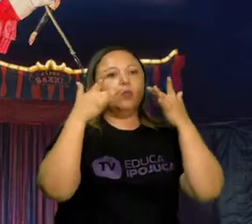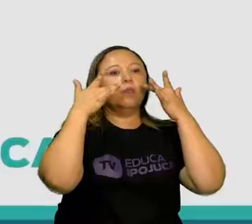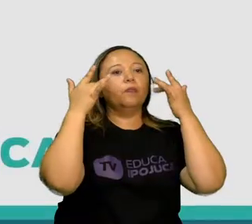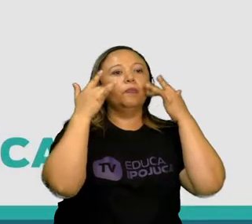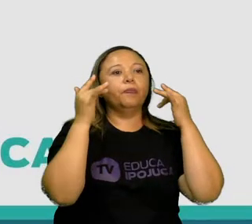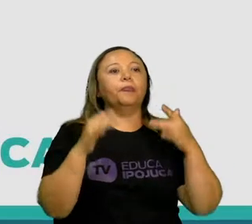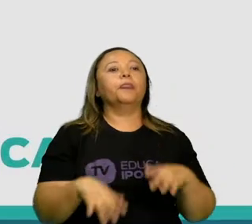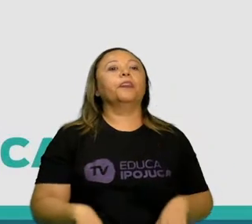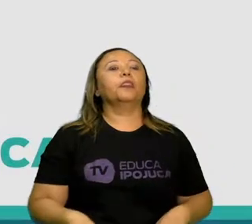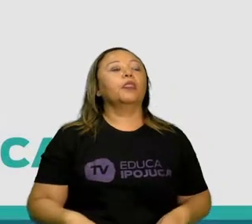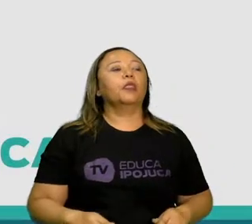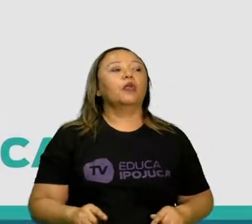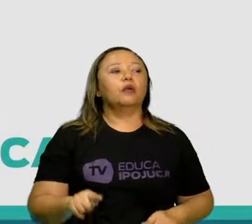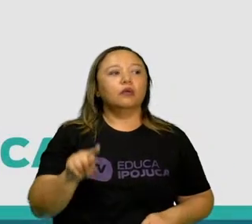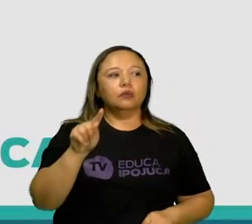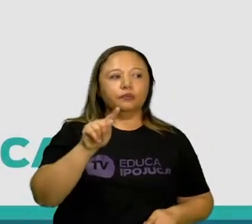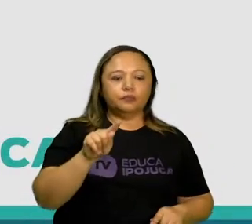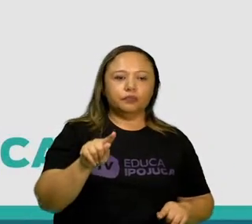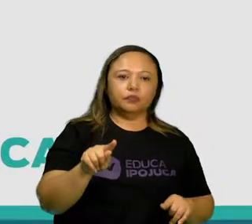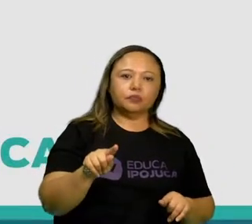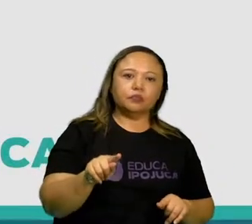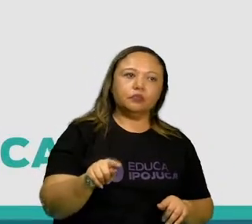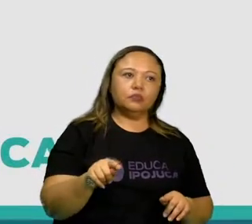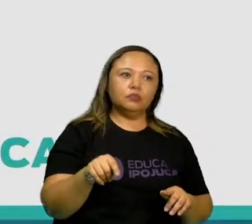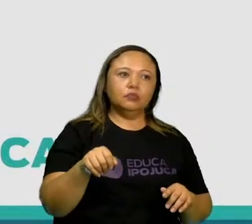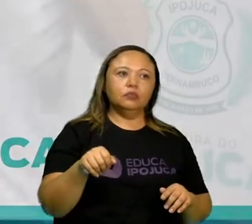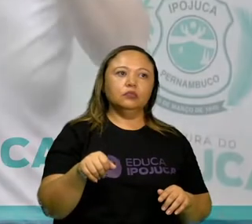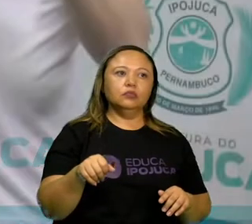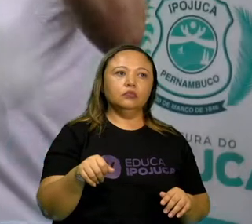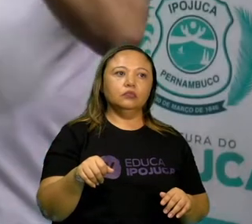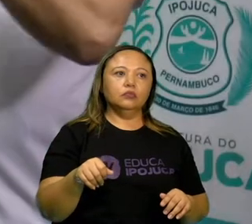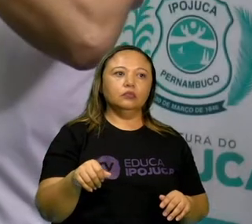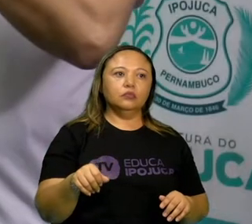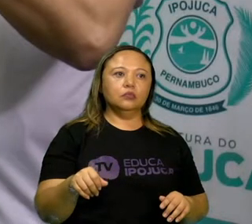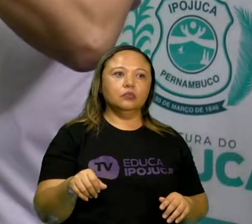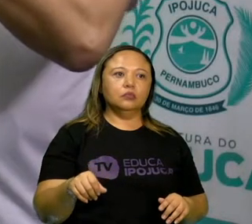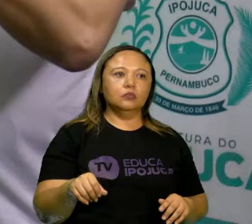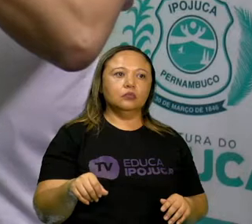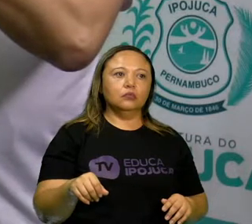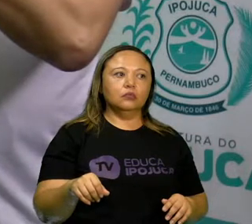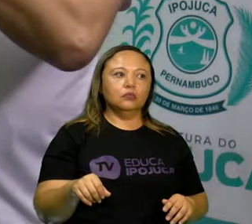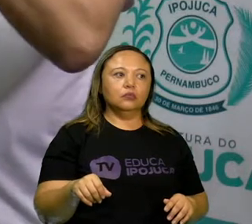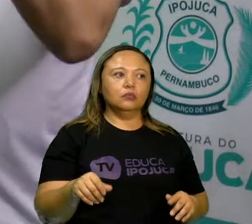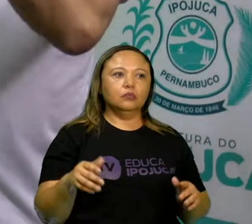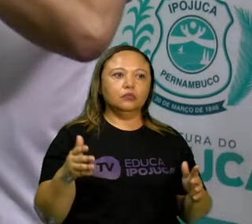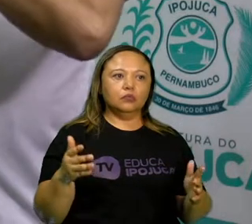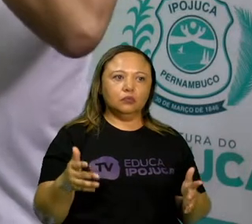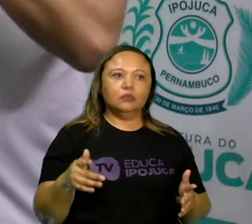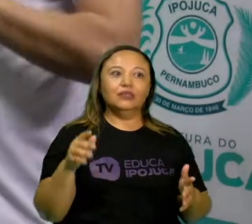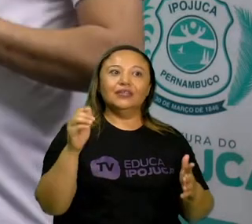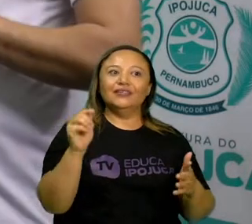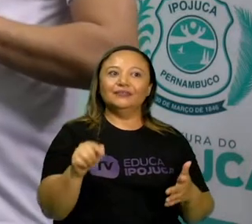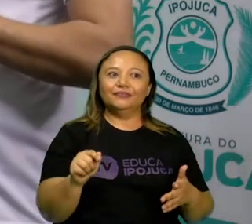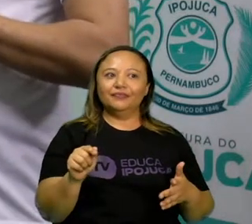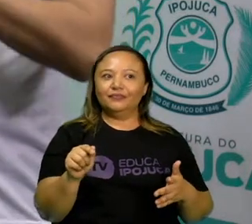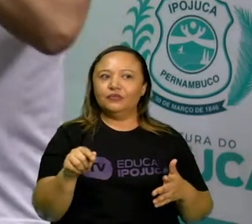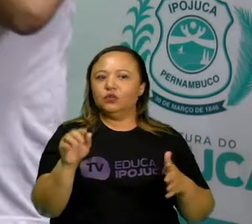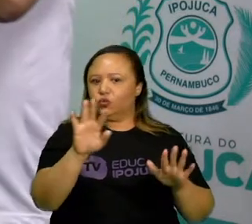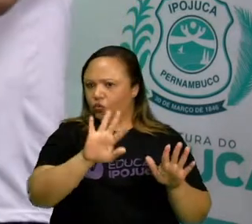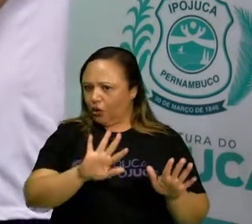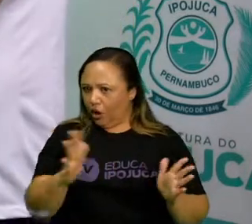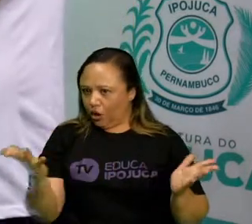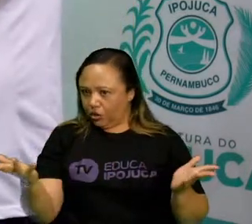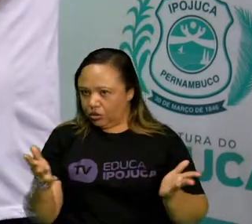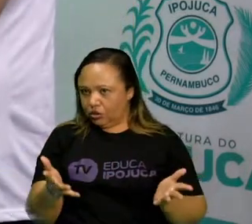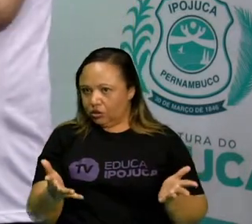né e a aqui as visuais a gente vai ficar só de cênicas